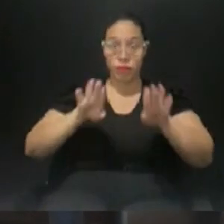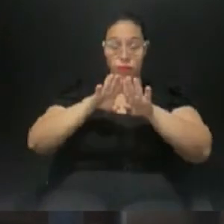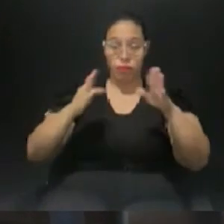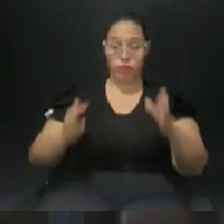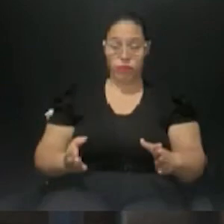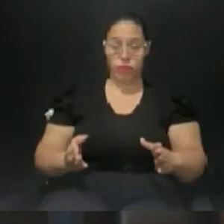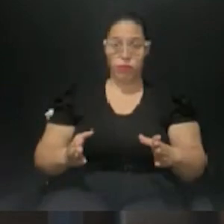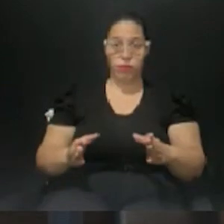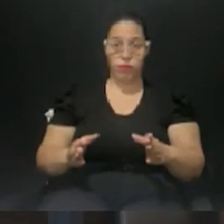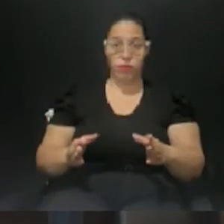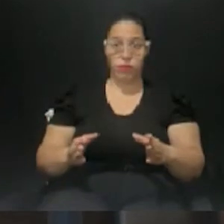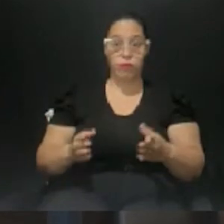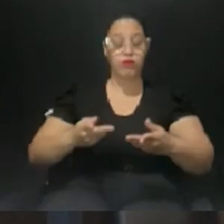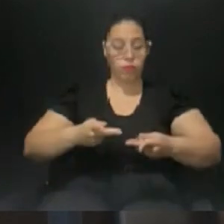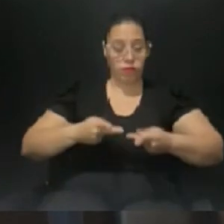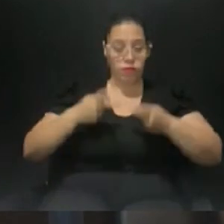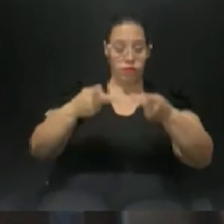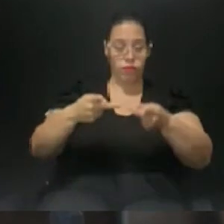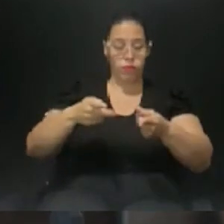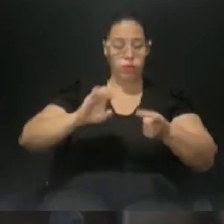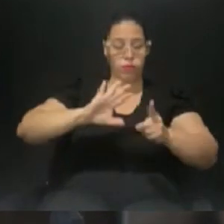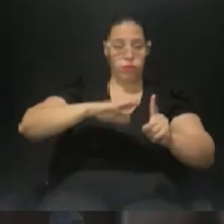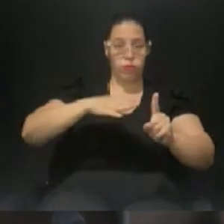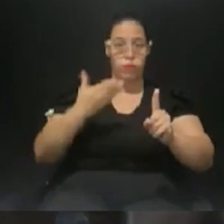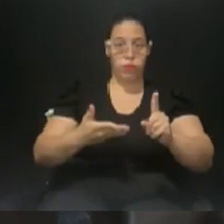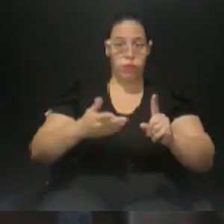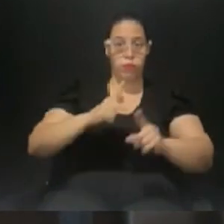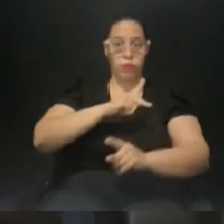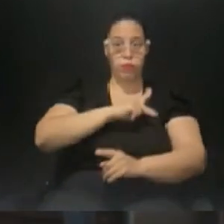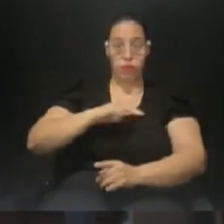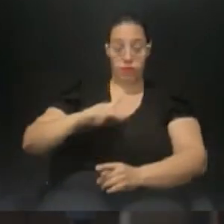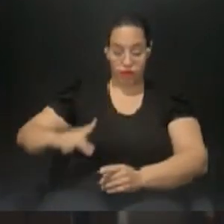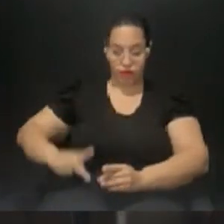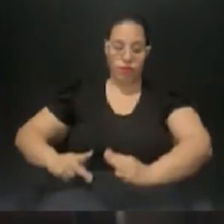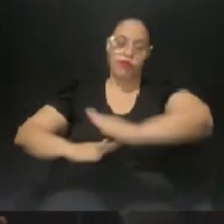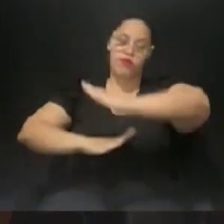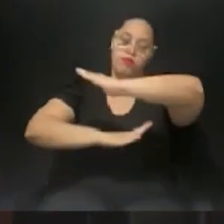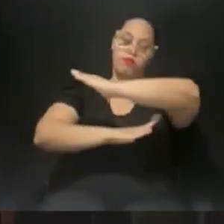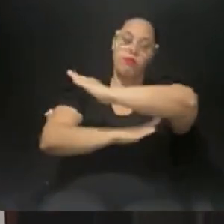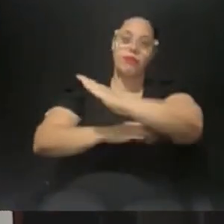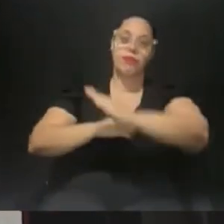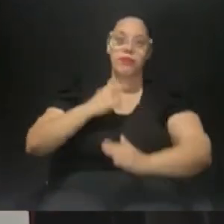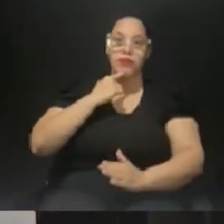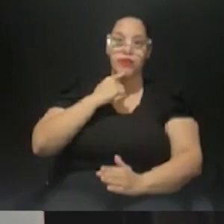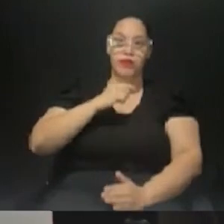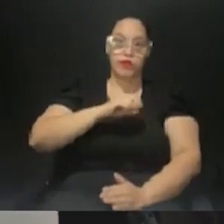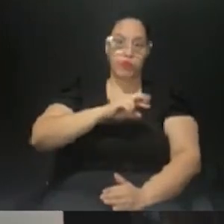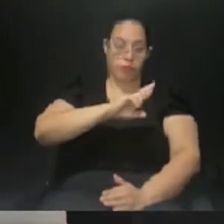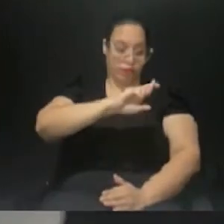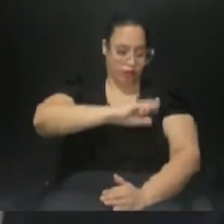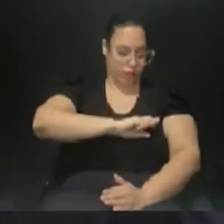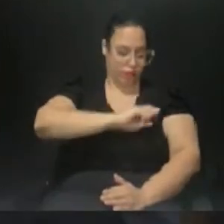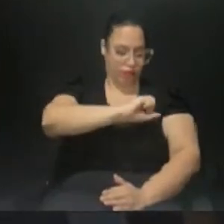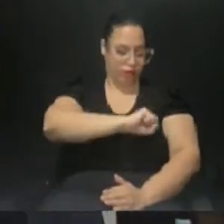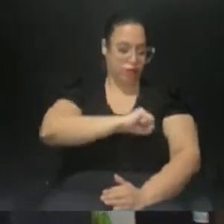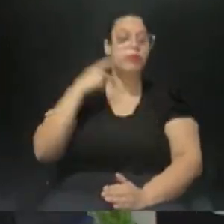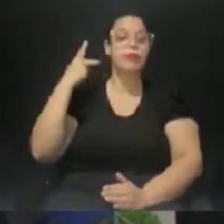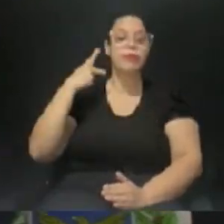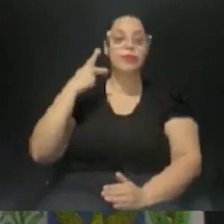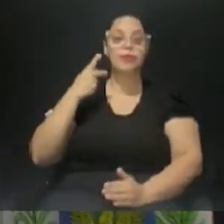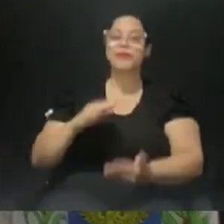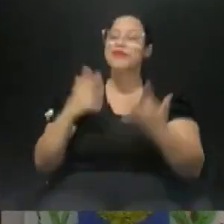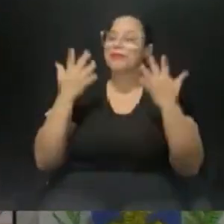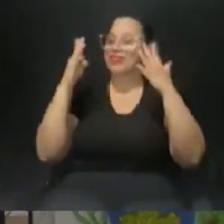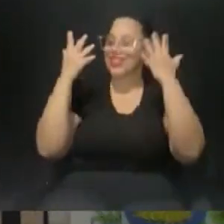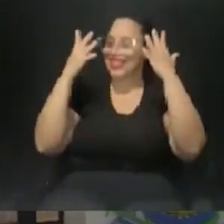compor a mesa e para presidir esta reunião solene o presidente da Câmara Municipal de Campinas, vereador Luiz